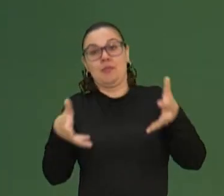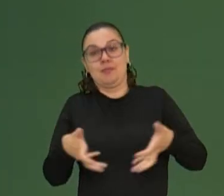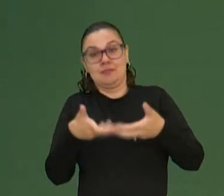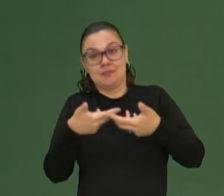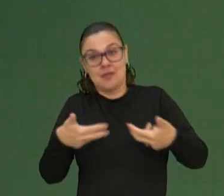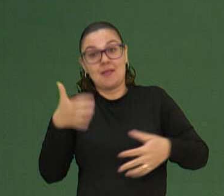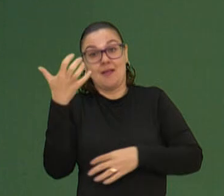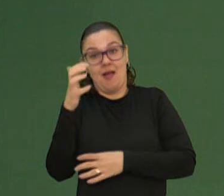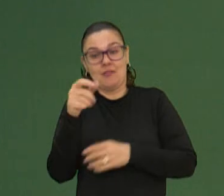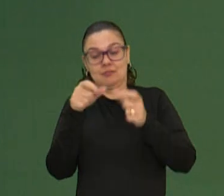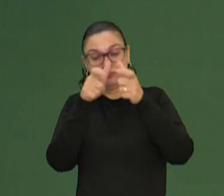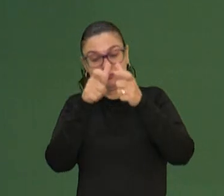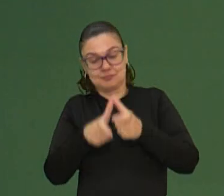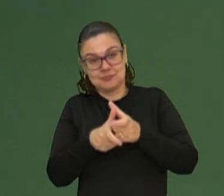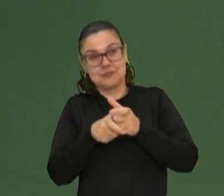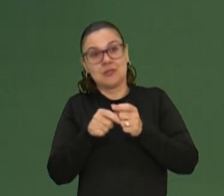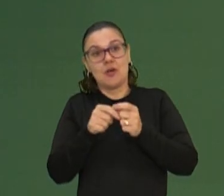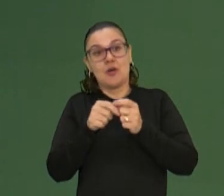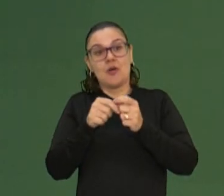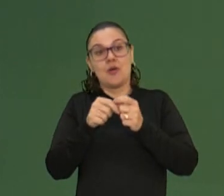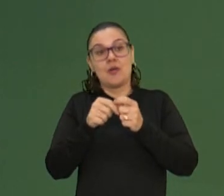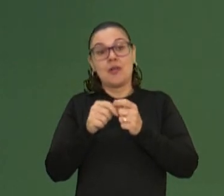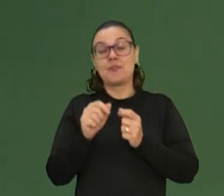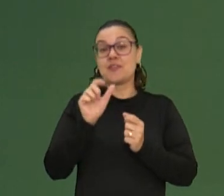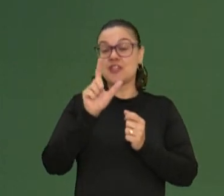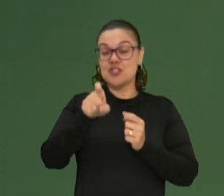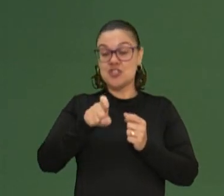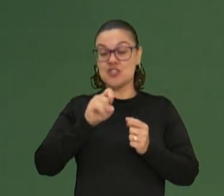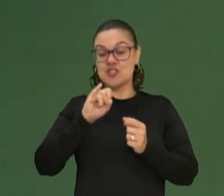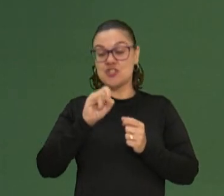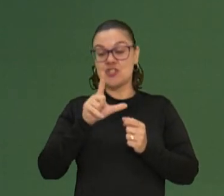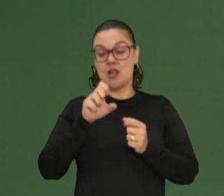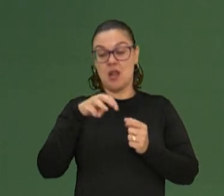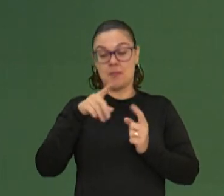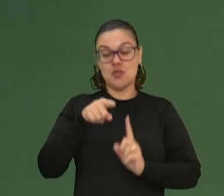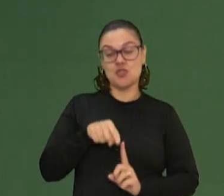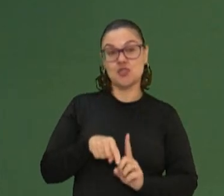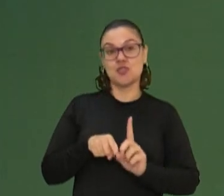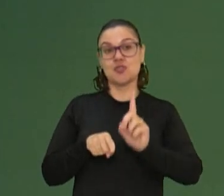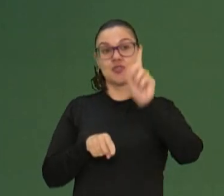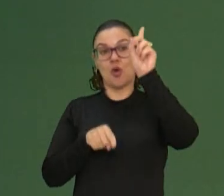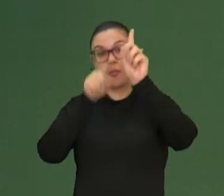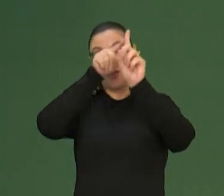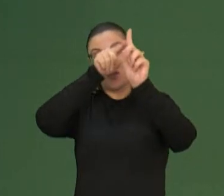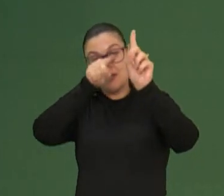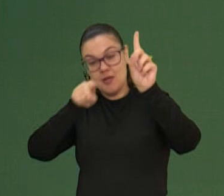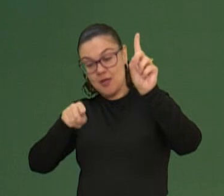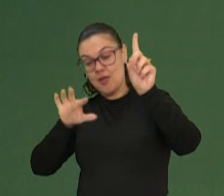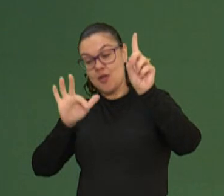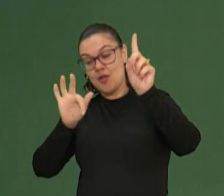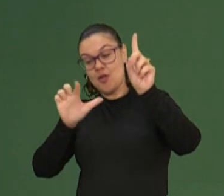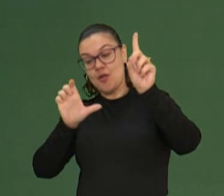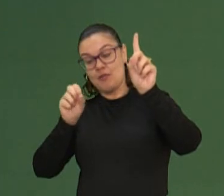por onde a seiva sobe na planta, floema, por onde a seiva desce. Água e sais